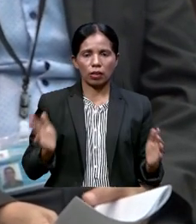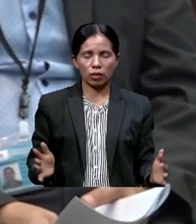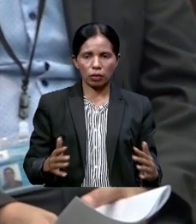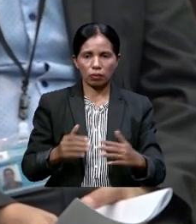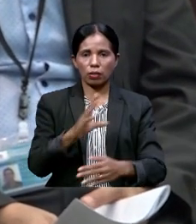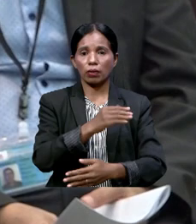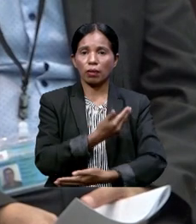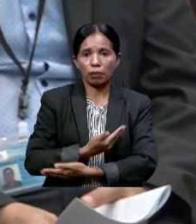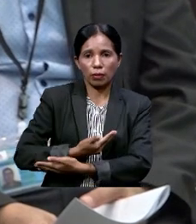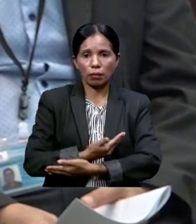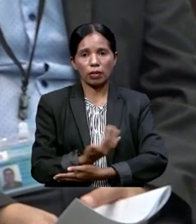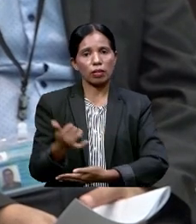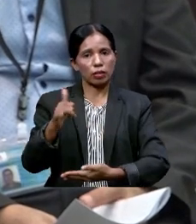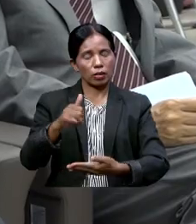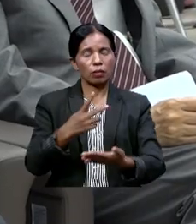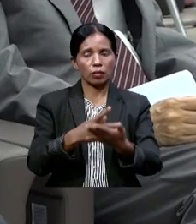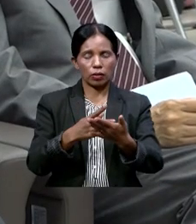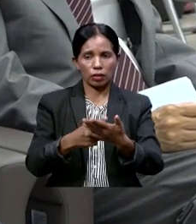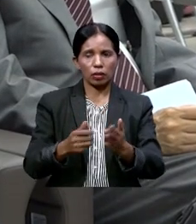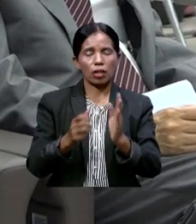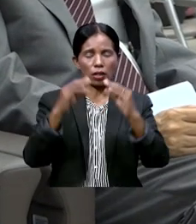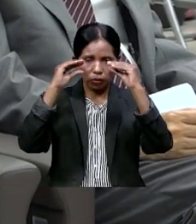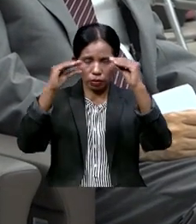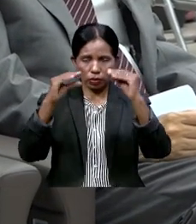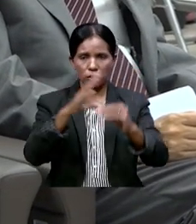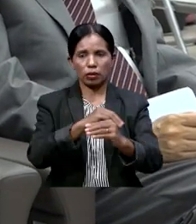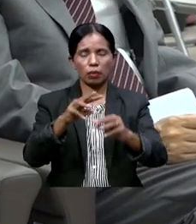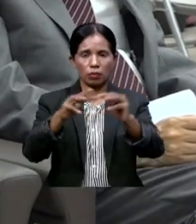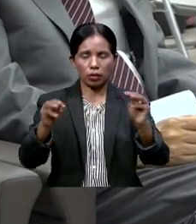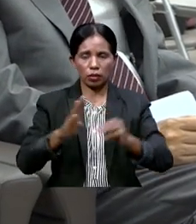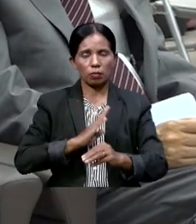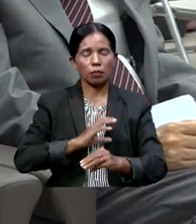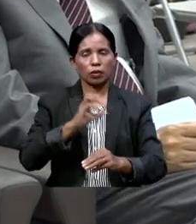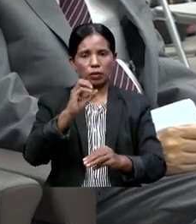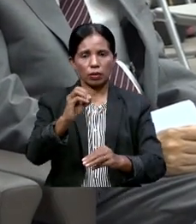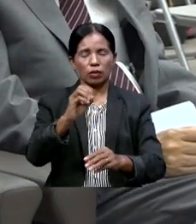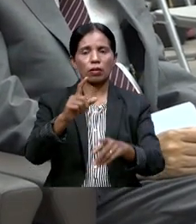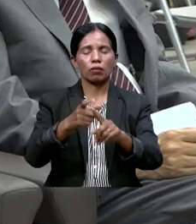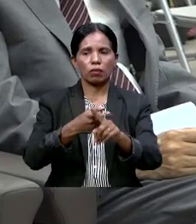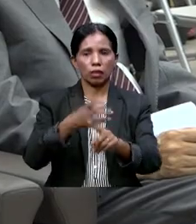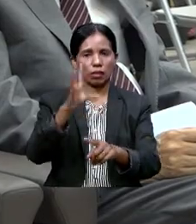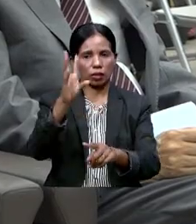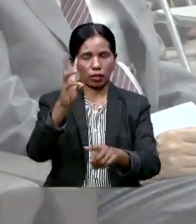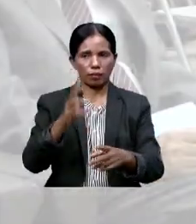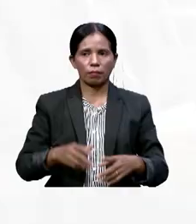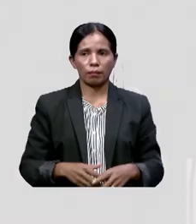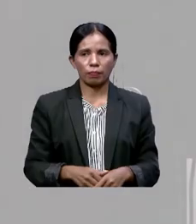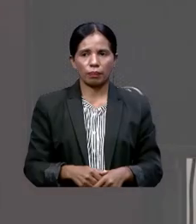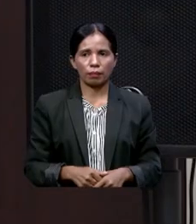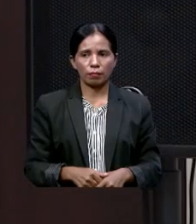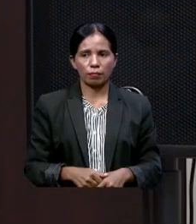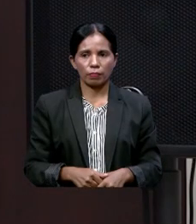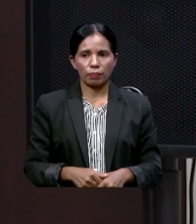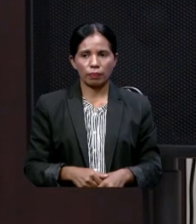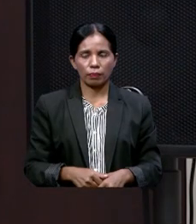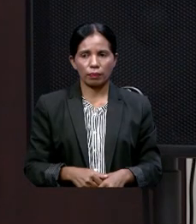bebê Sira. Projeto capacitação ne se realiza e o município Bobonaro durante Fulanen. Com Idané,